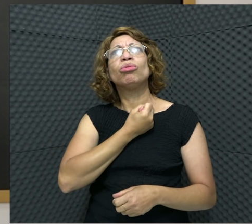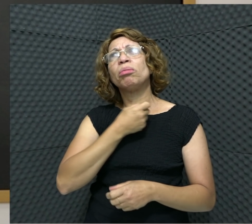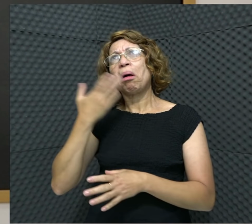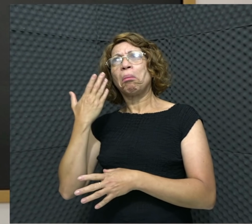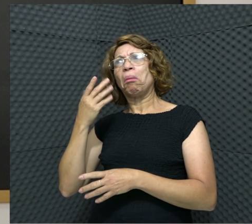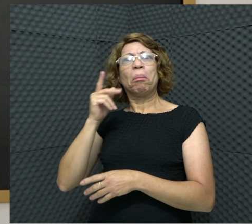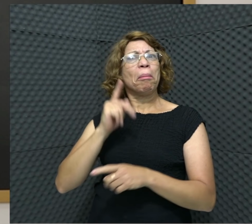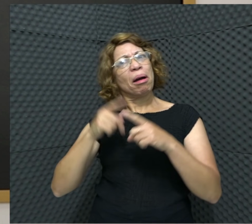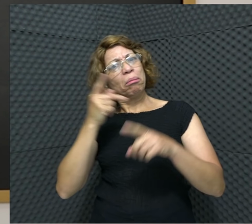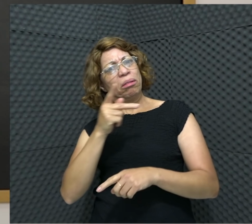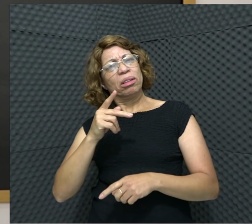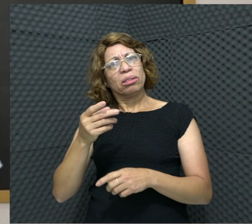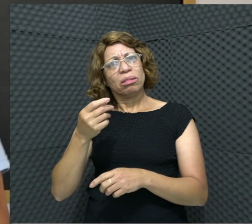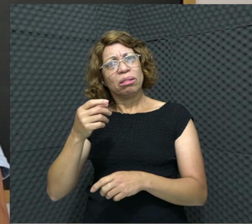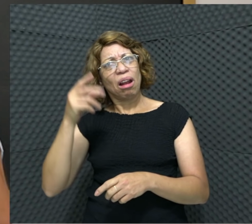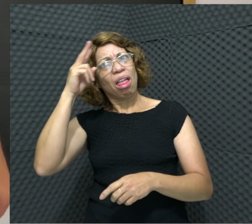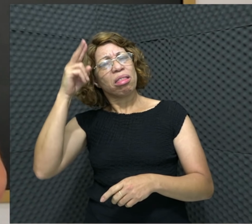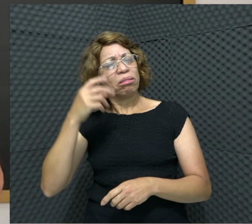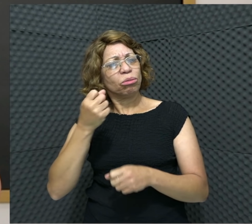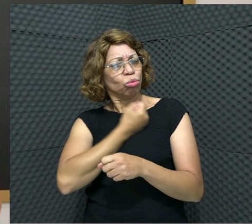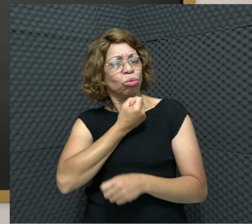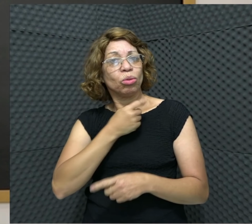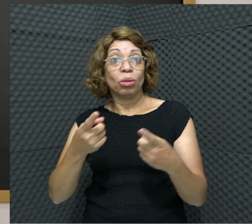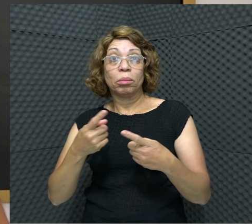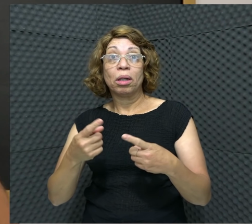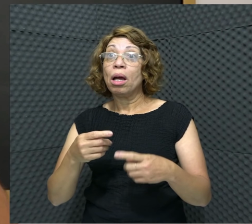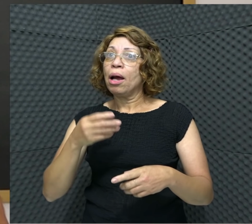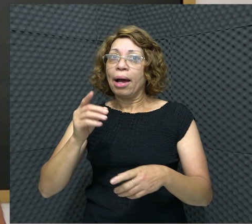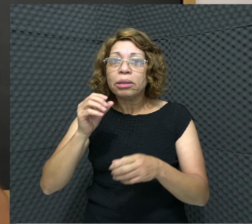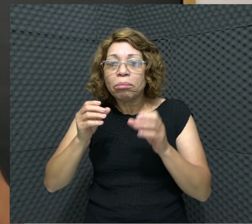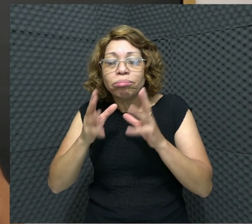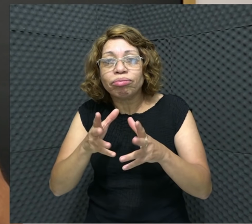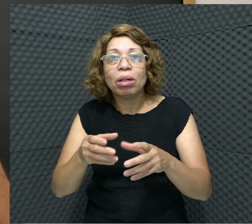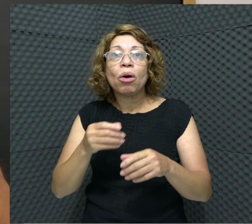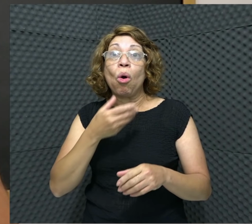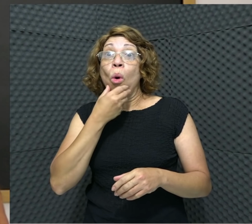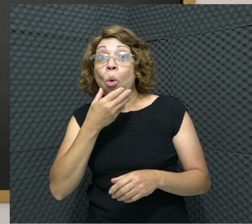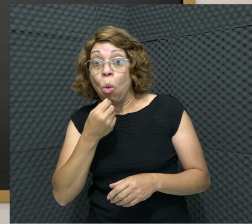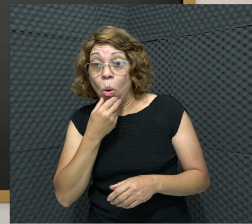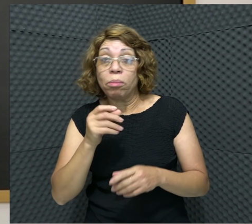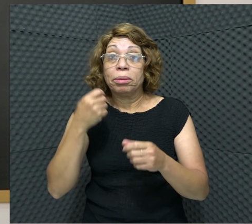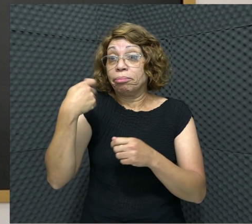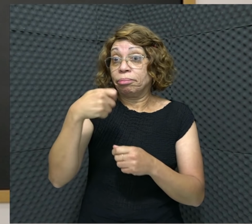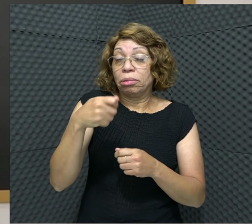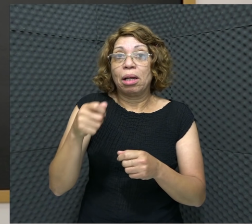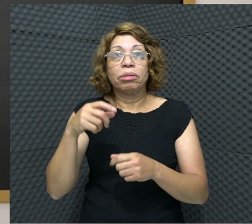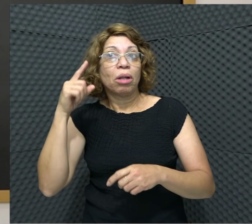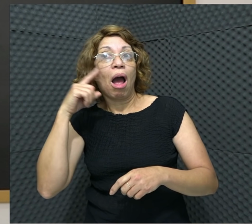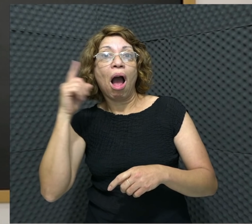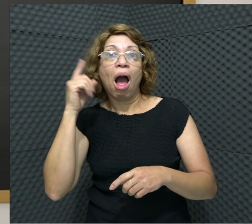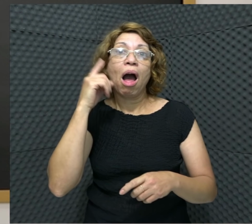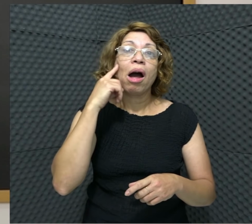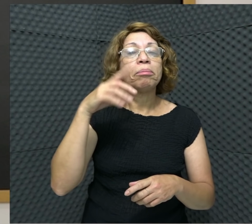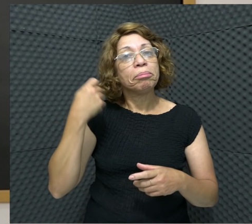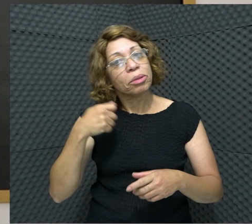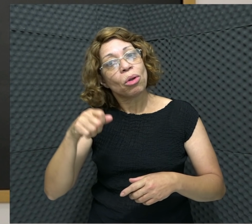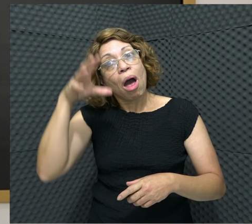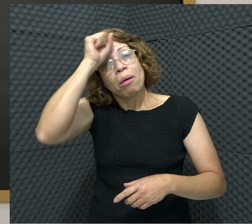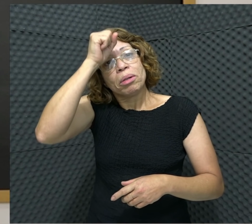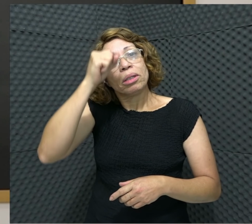para mim o que o senhor está tentando passar. Bom, nós tivemos uma leve introdução de que o homem, através das necessidades do dia a dia, ele precisou aprender